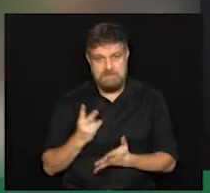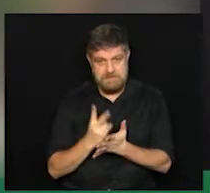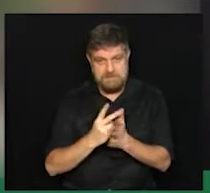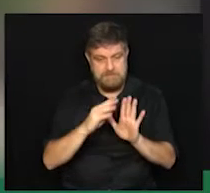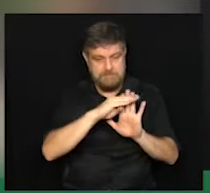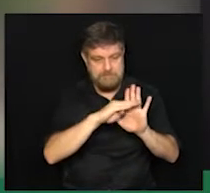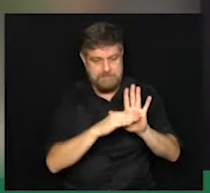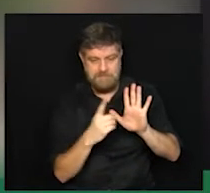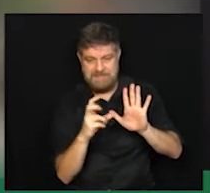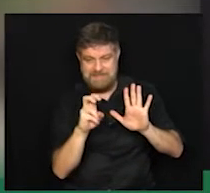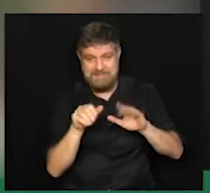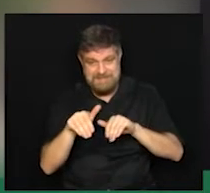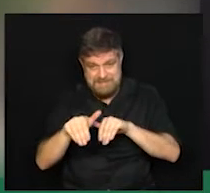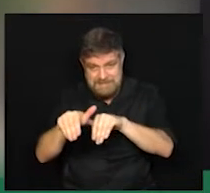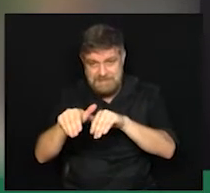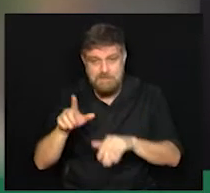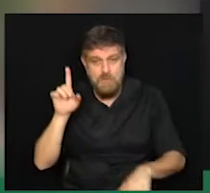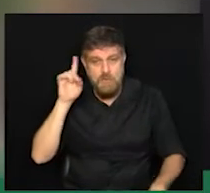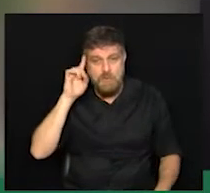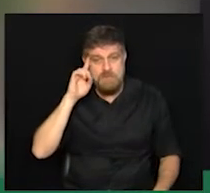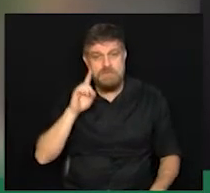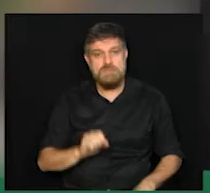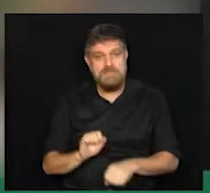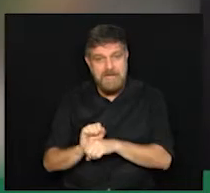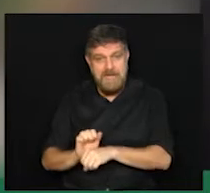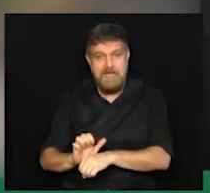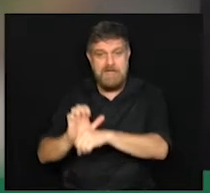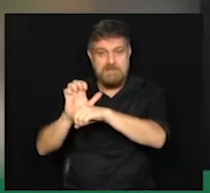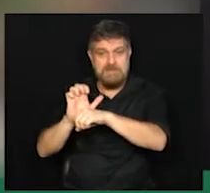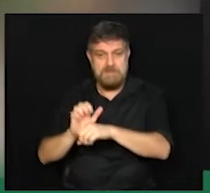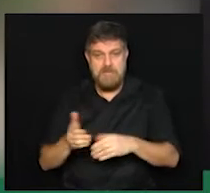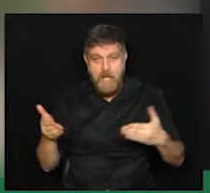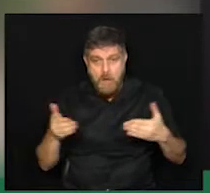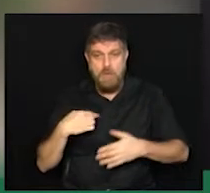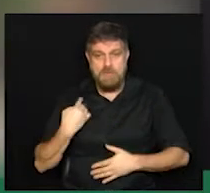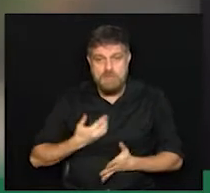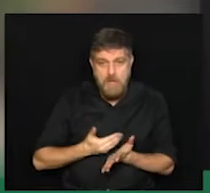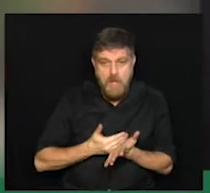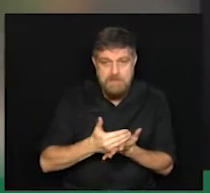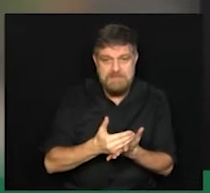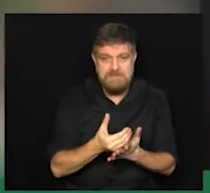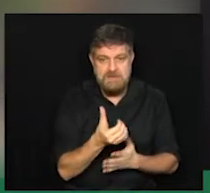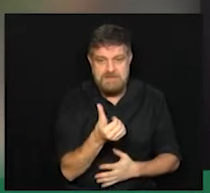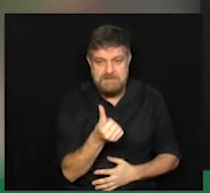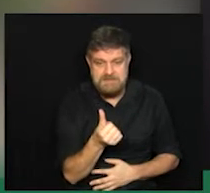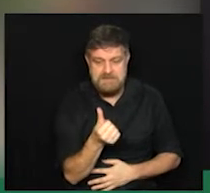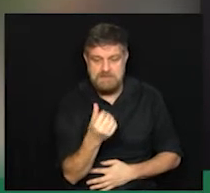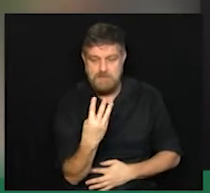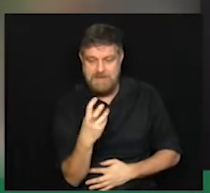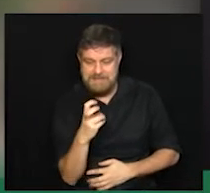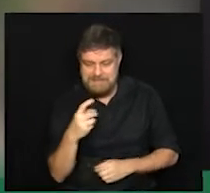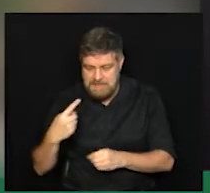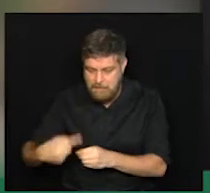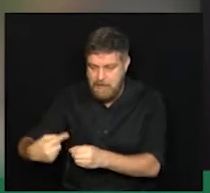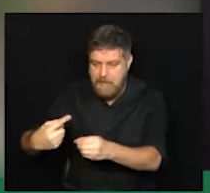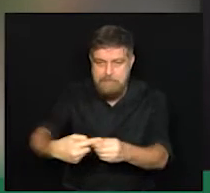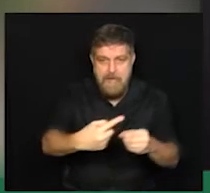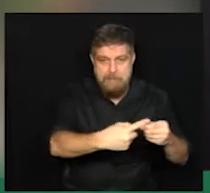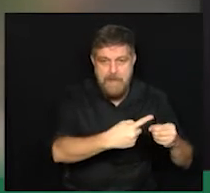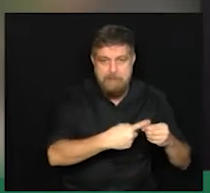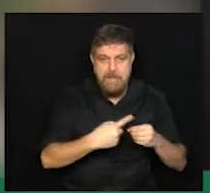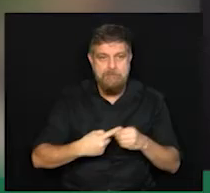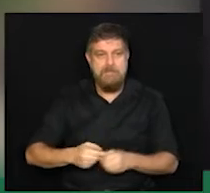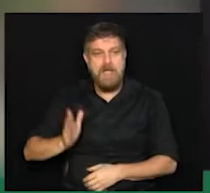de setembro como sendo o Dia da Esperança. Hoje, então, iniciamos nos 645 municípios esse grande movimento